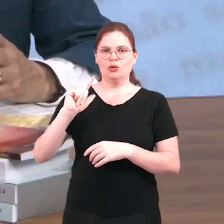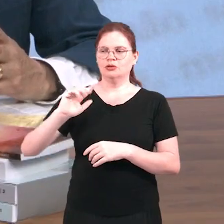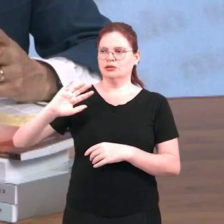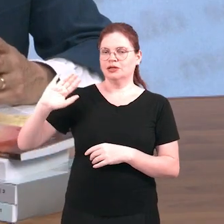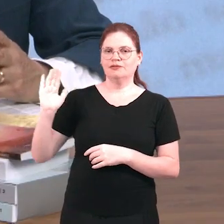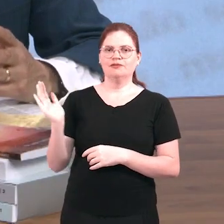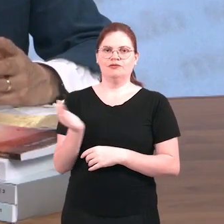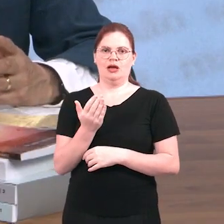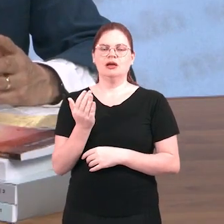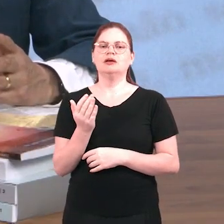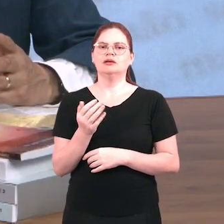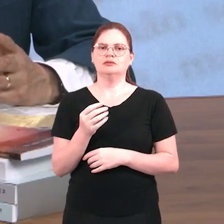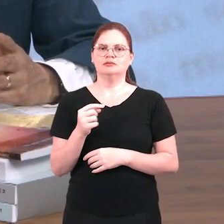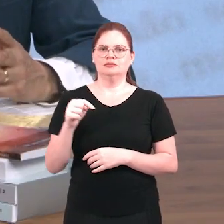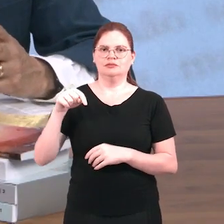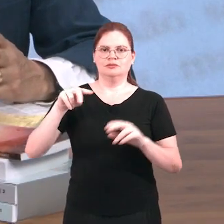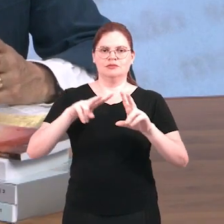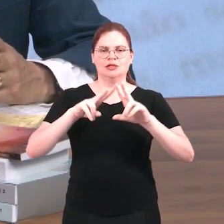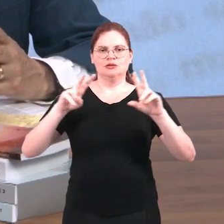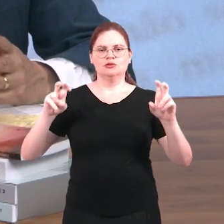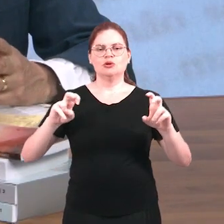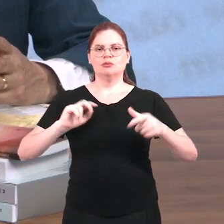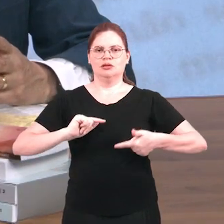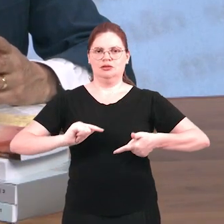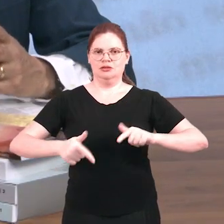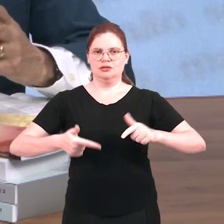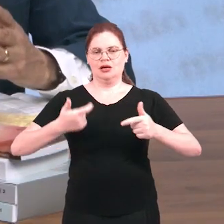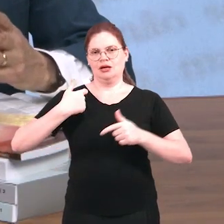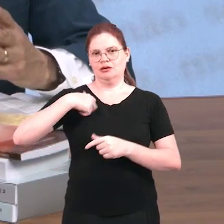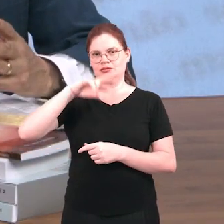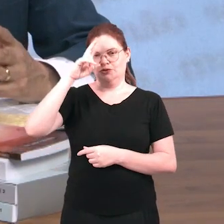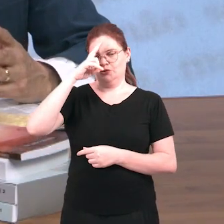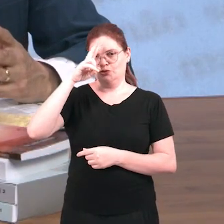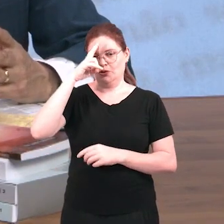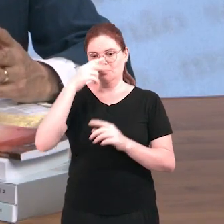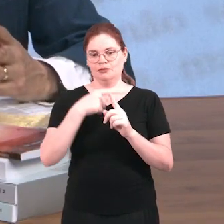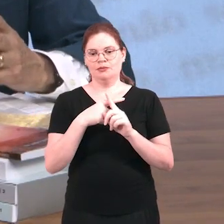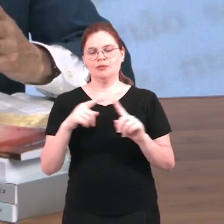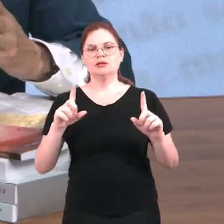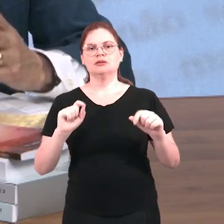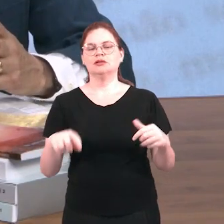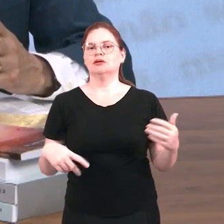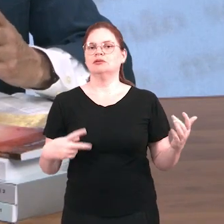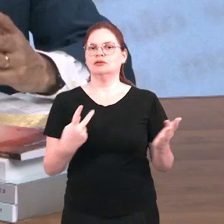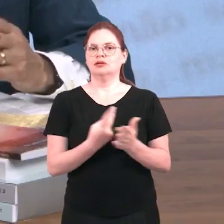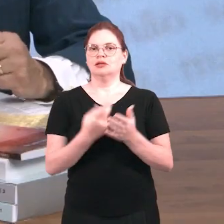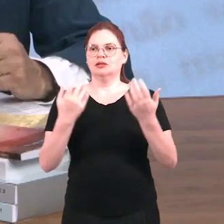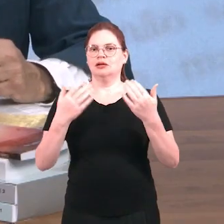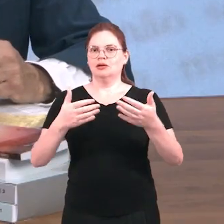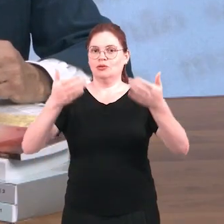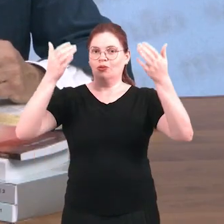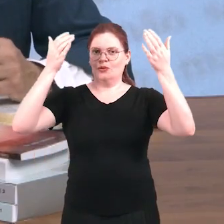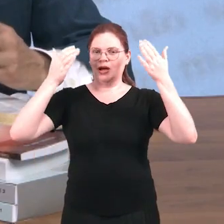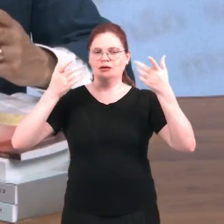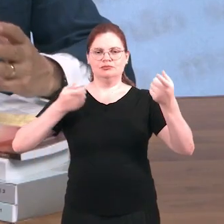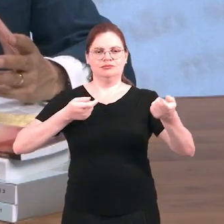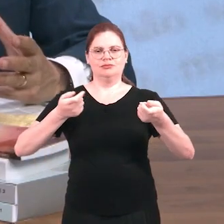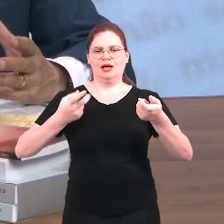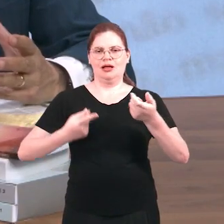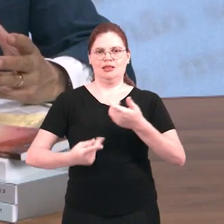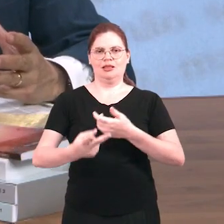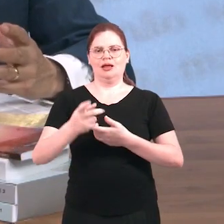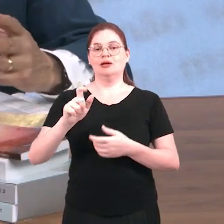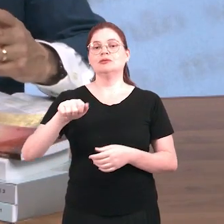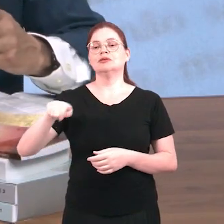sobre o Israel histórico, mas seria rei eternamente sobre toda a humanidade, o